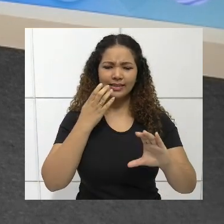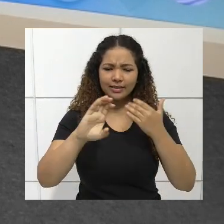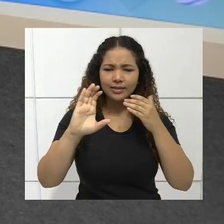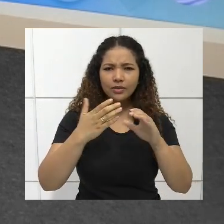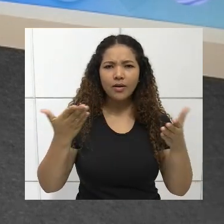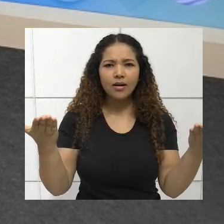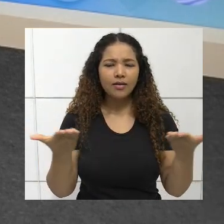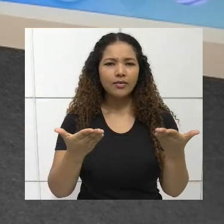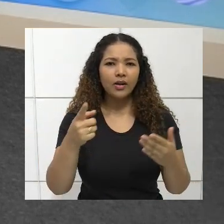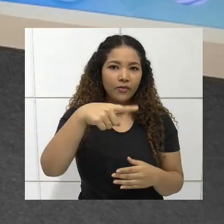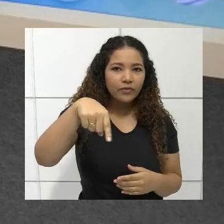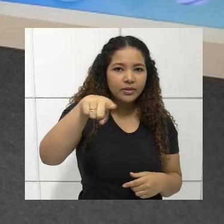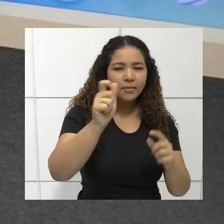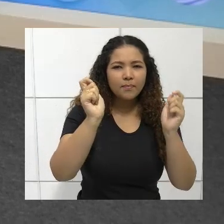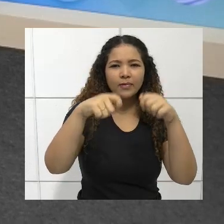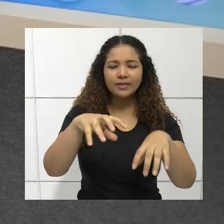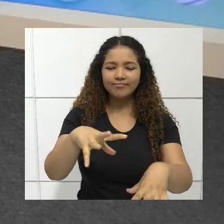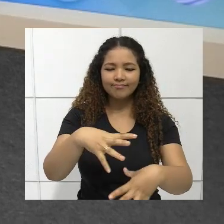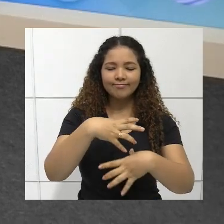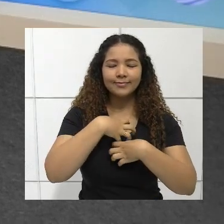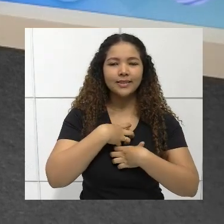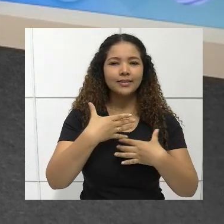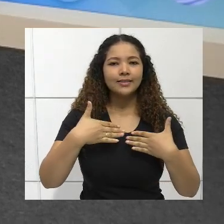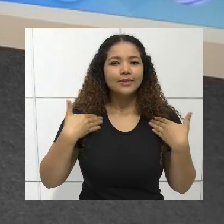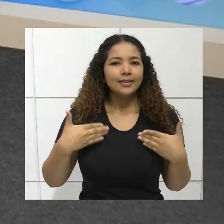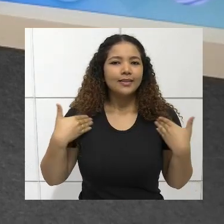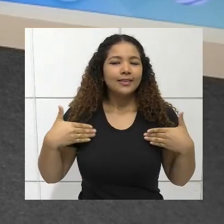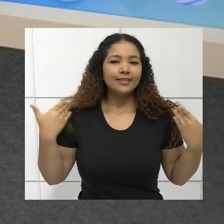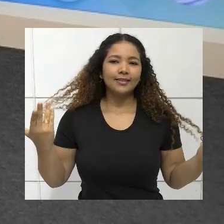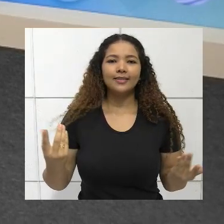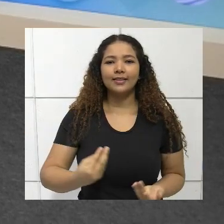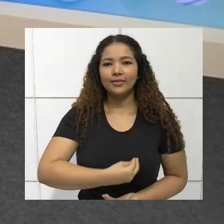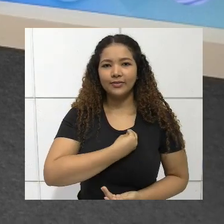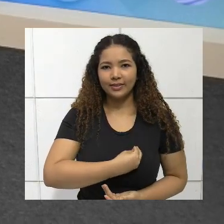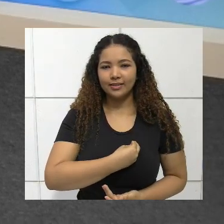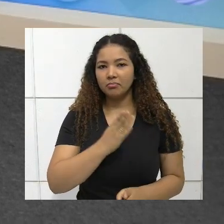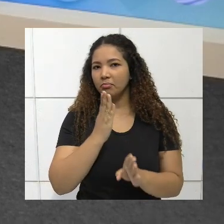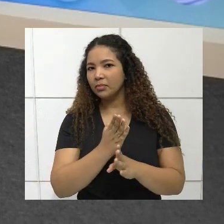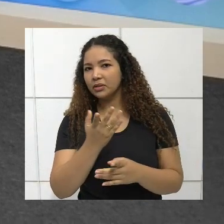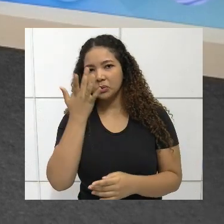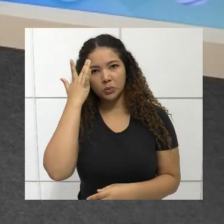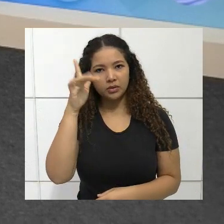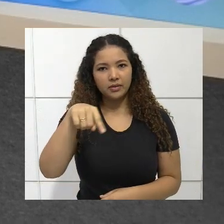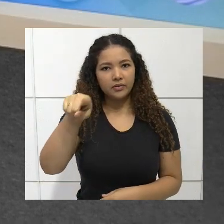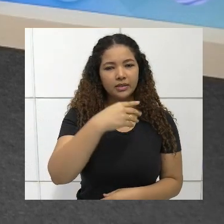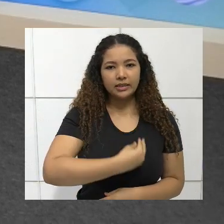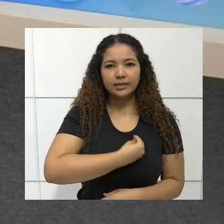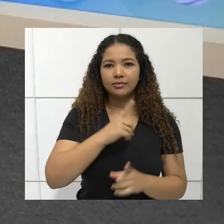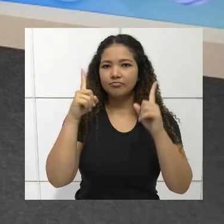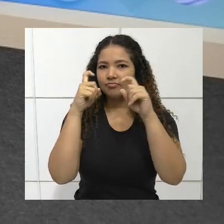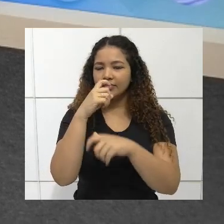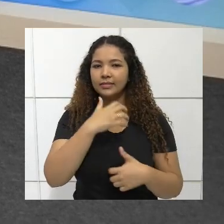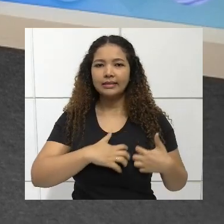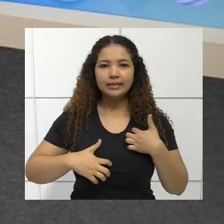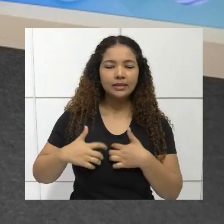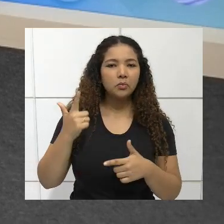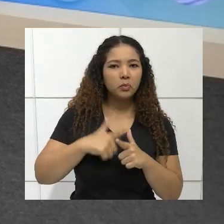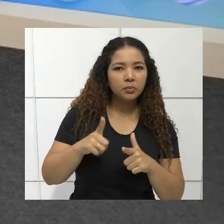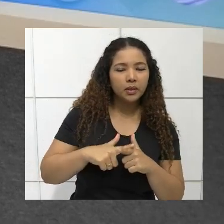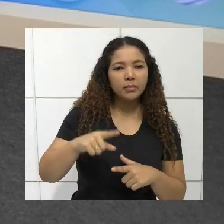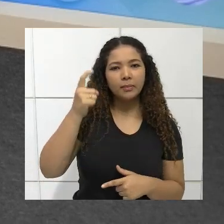verdade, você possa receber doses de ânimos na sua vida. E de repente você está passando por algum problema, pensando em